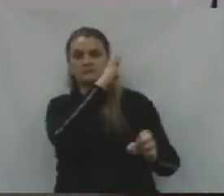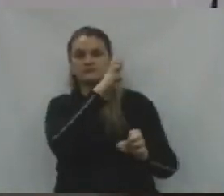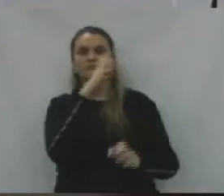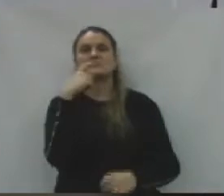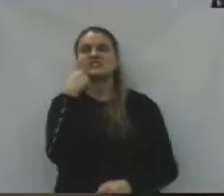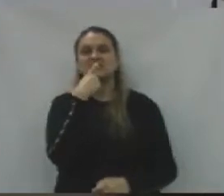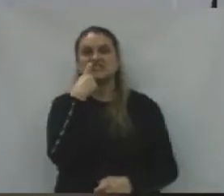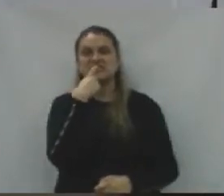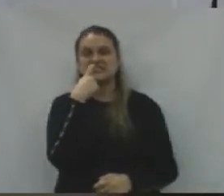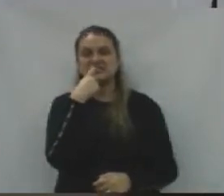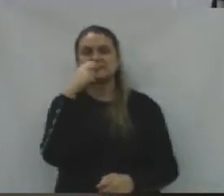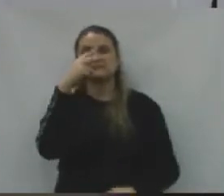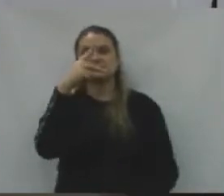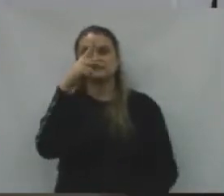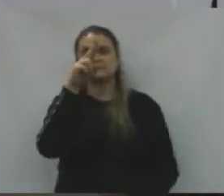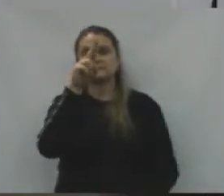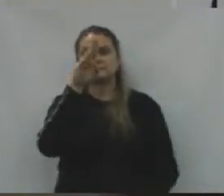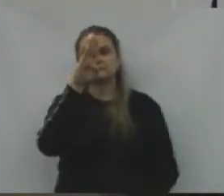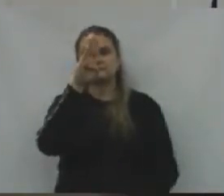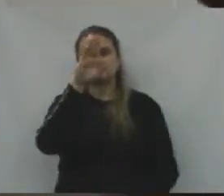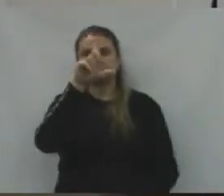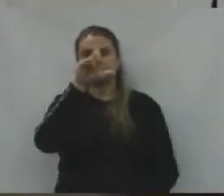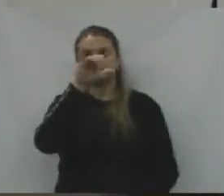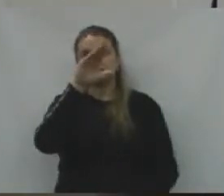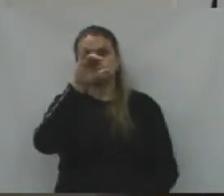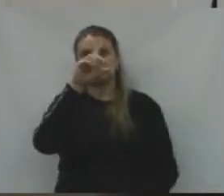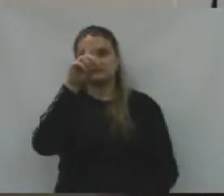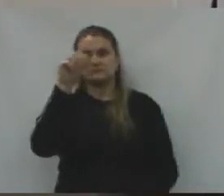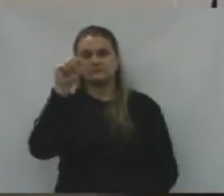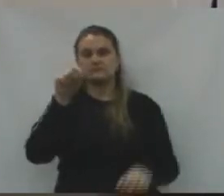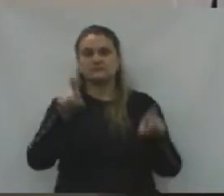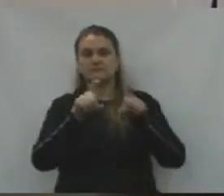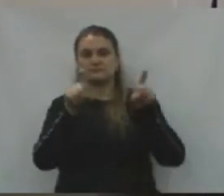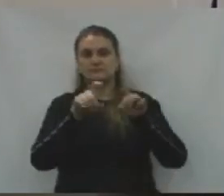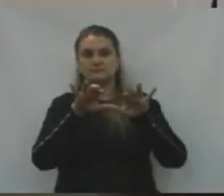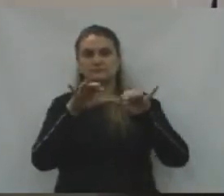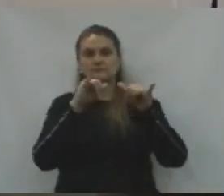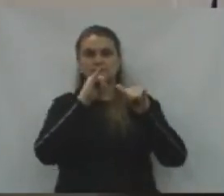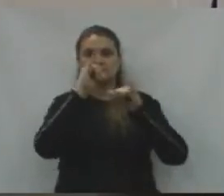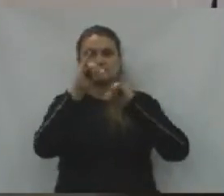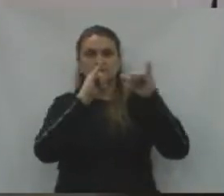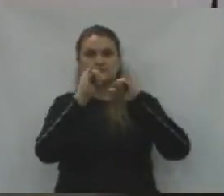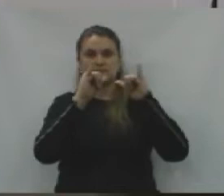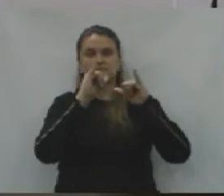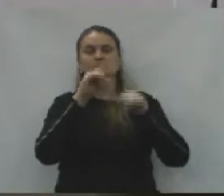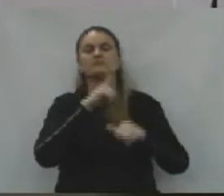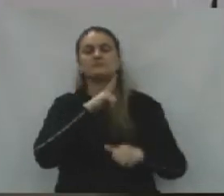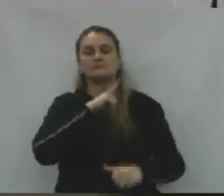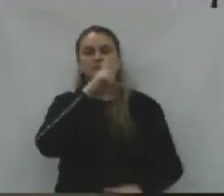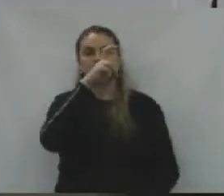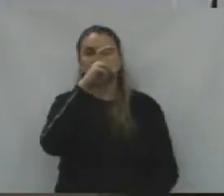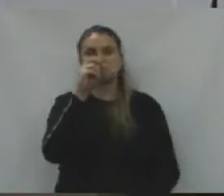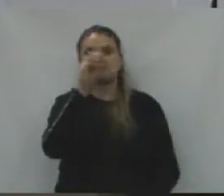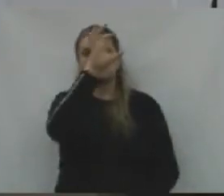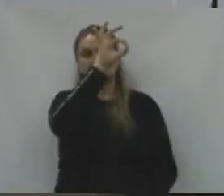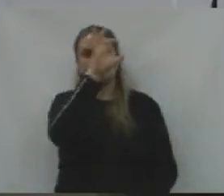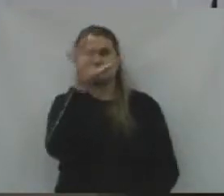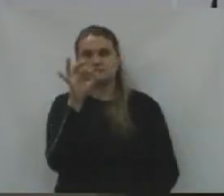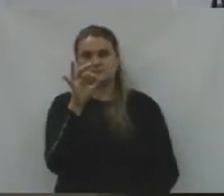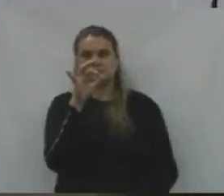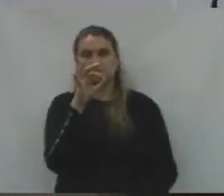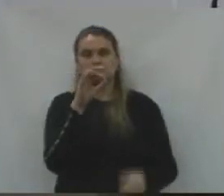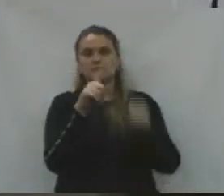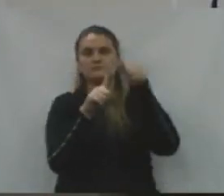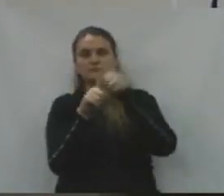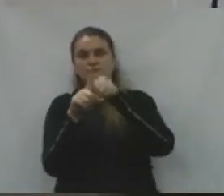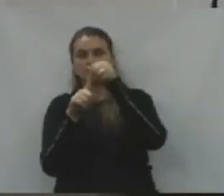engenharia civil, odontologia, publicidade e propaganda, sistemas de informação. Todos eles têm 50% de